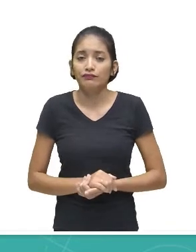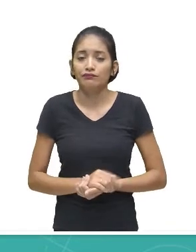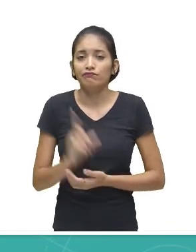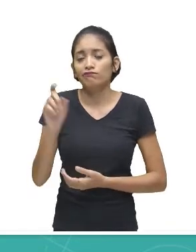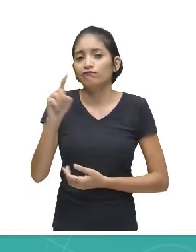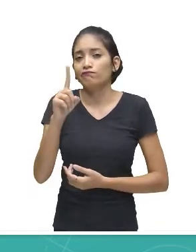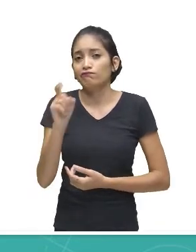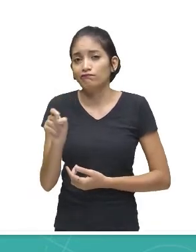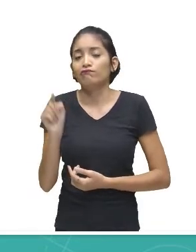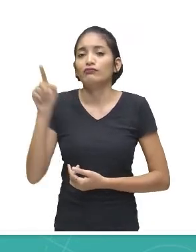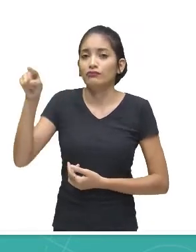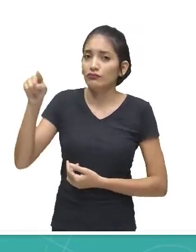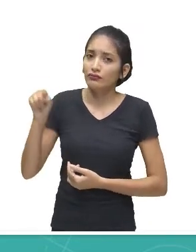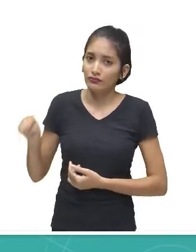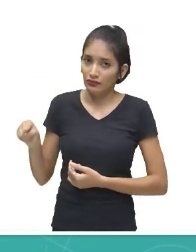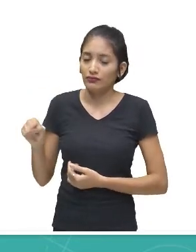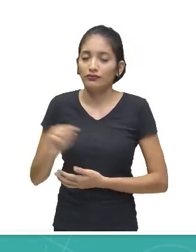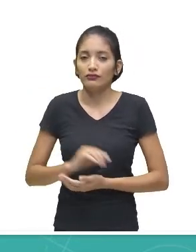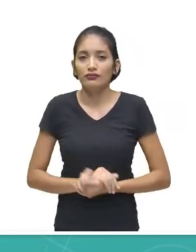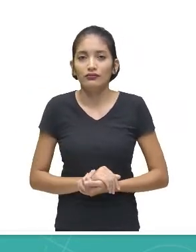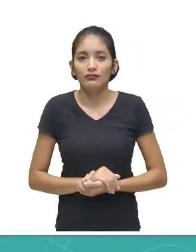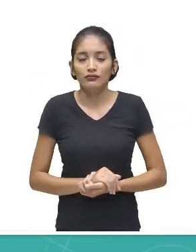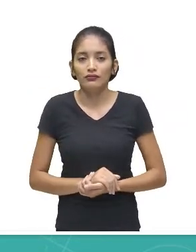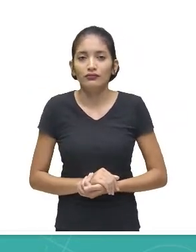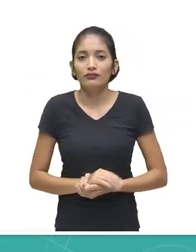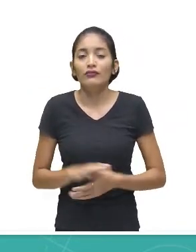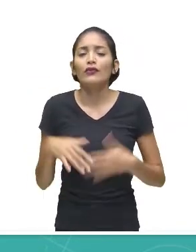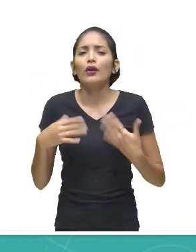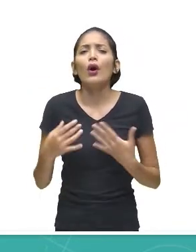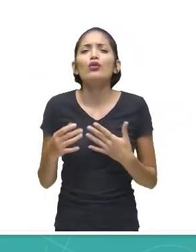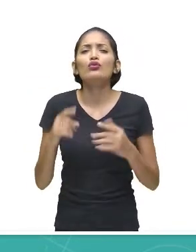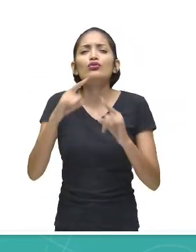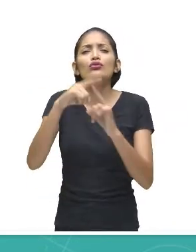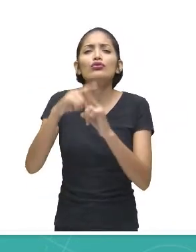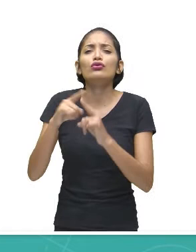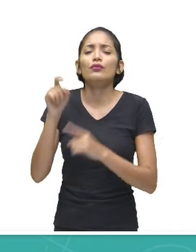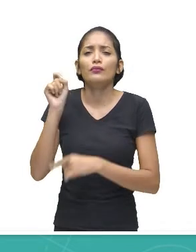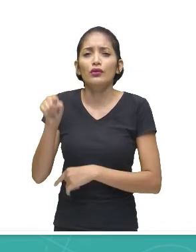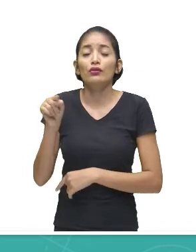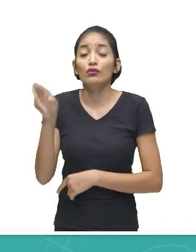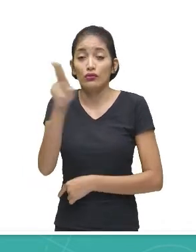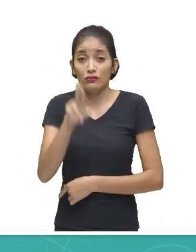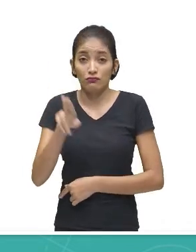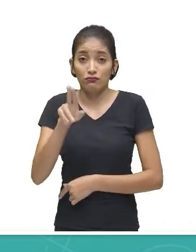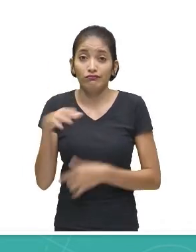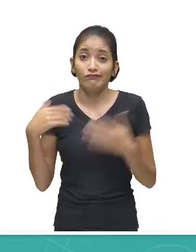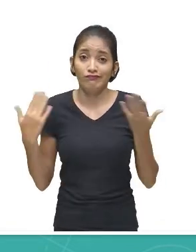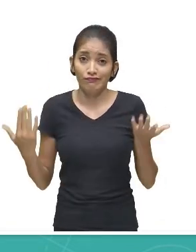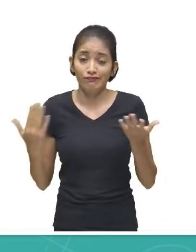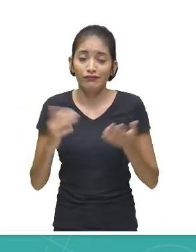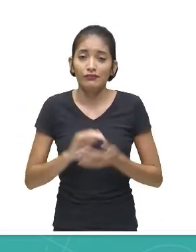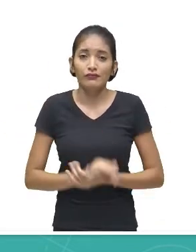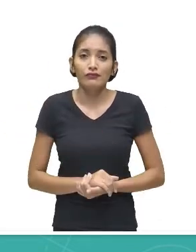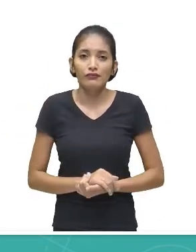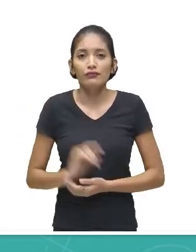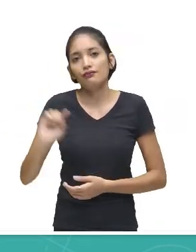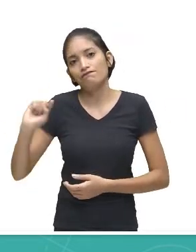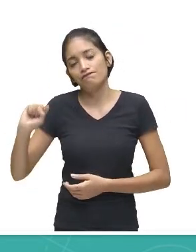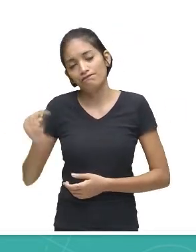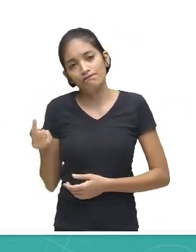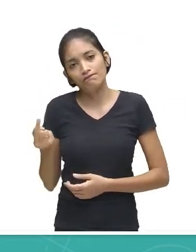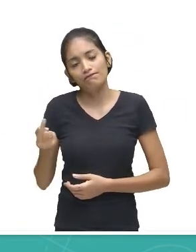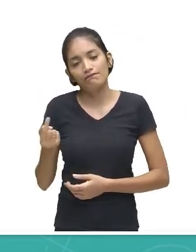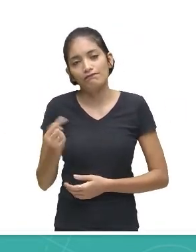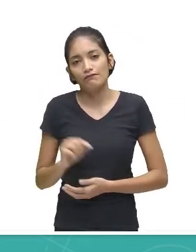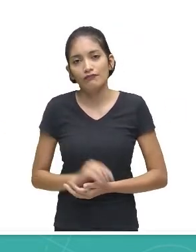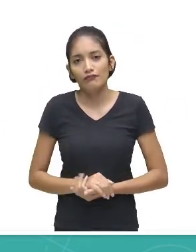interrogação, exclamação. Quais pontuações vocês utilizariam? A vírgula.